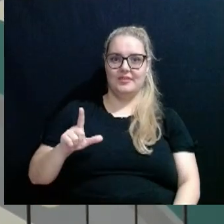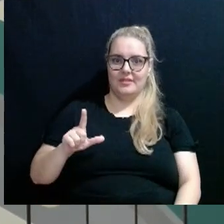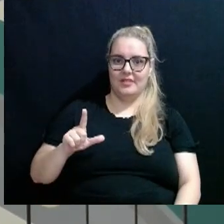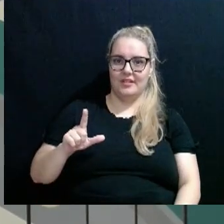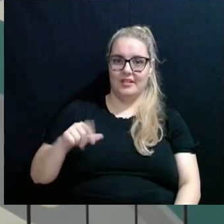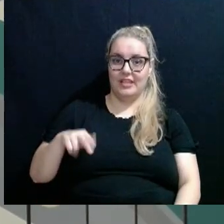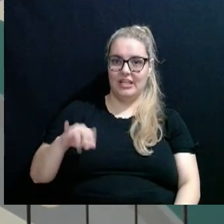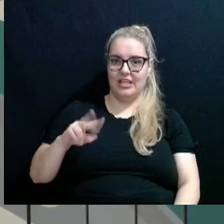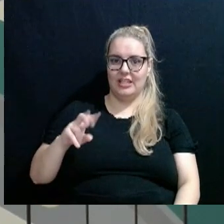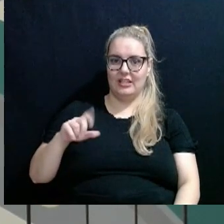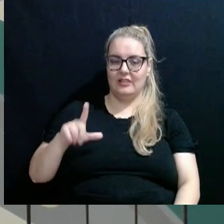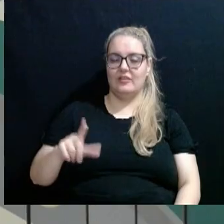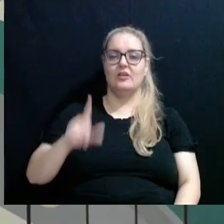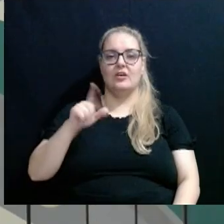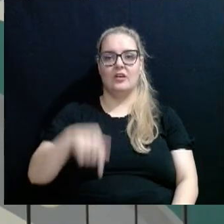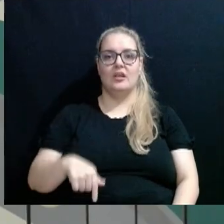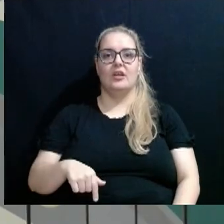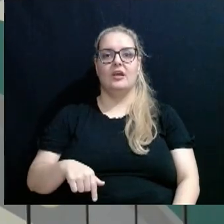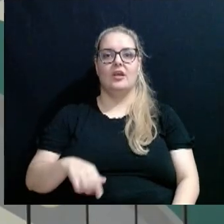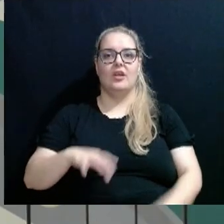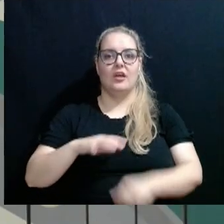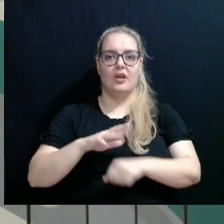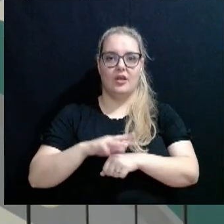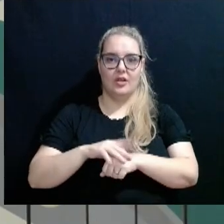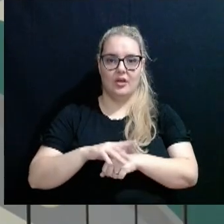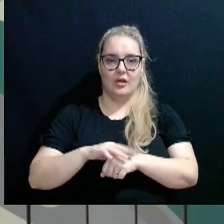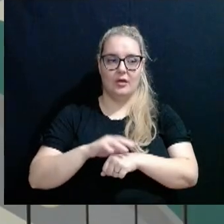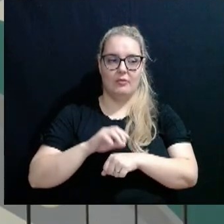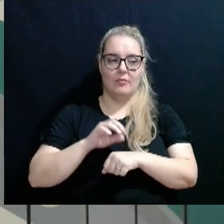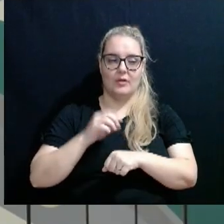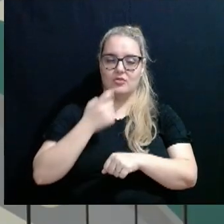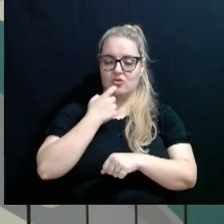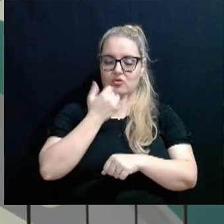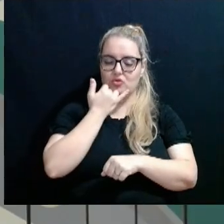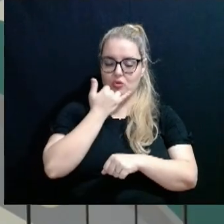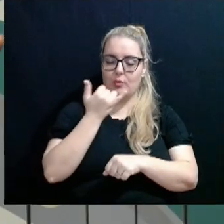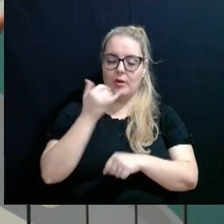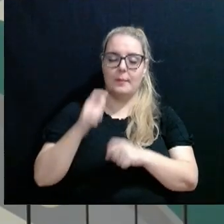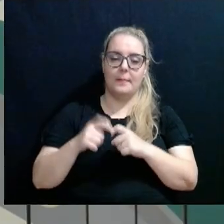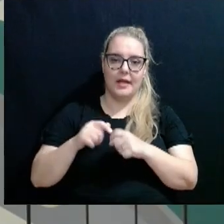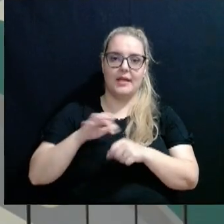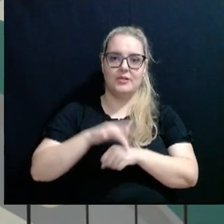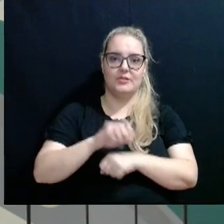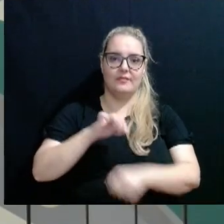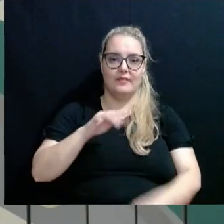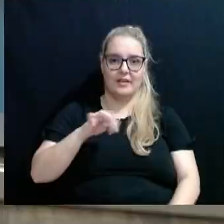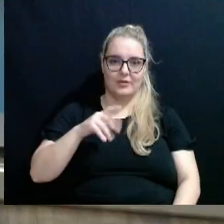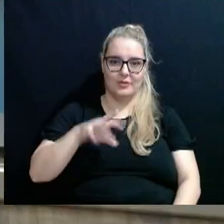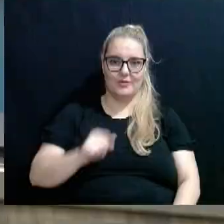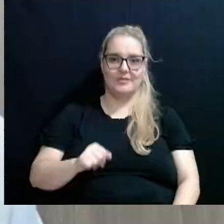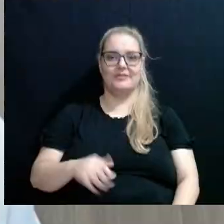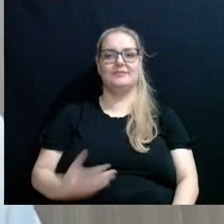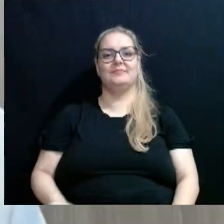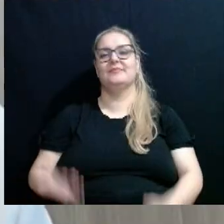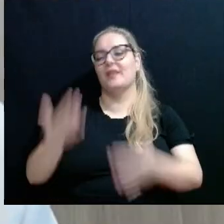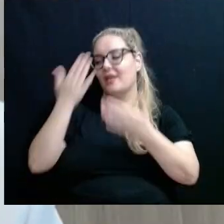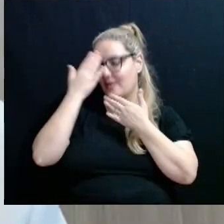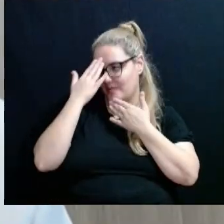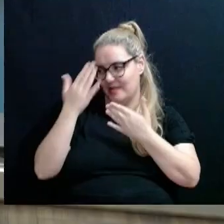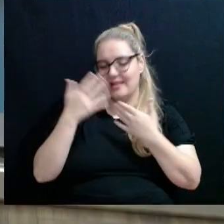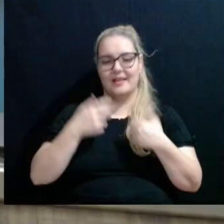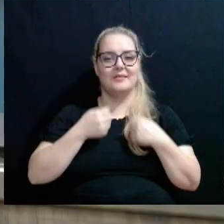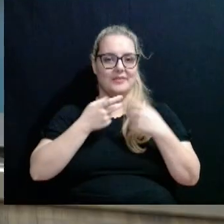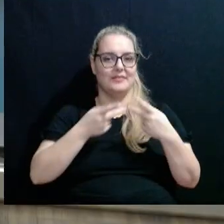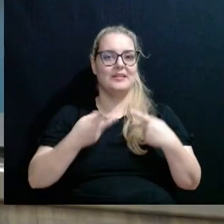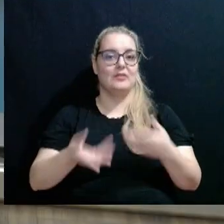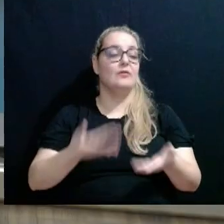Dr. Lívio Dias, ele que é infectologista do Grupo Santa Joana. Seja muito bem-vindo, Dr. Lívio. Muito obrigado.